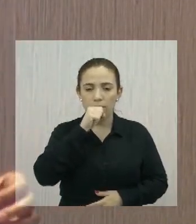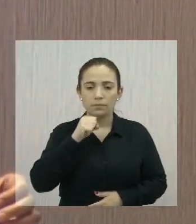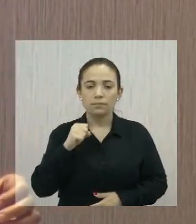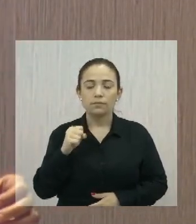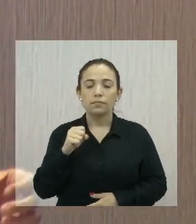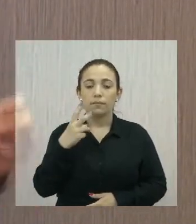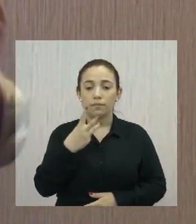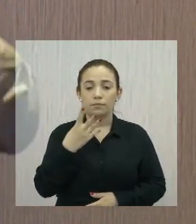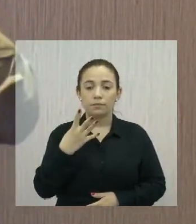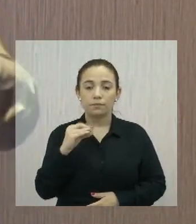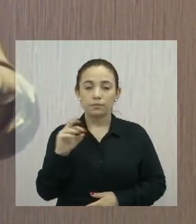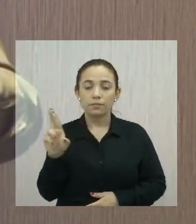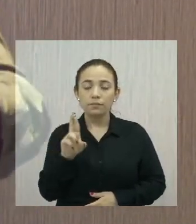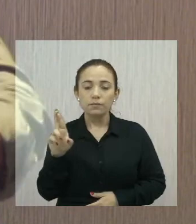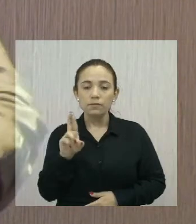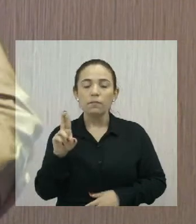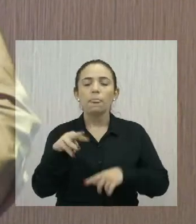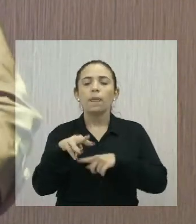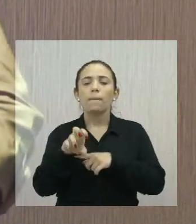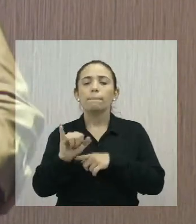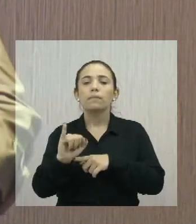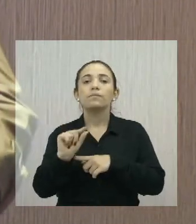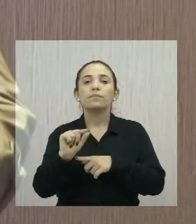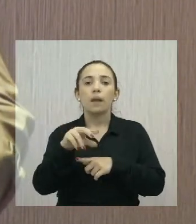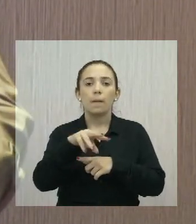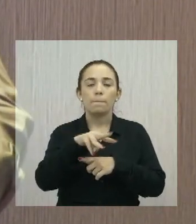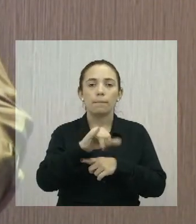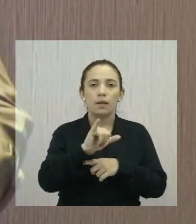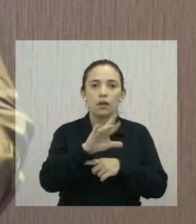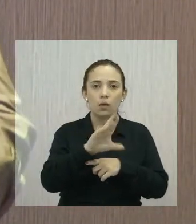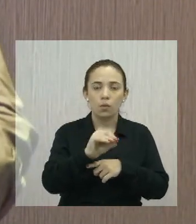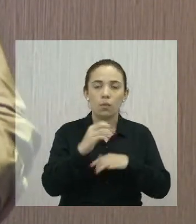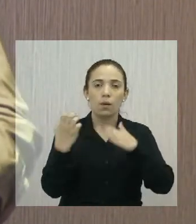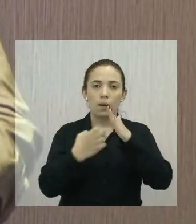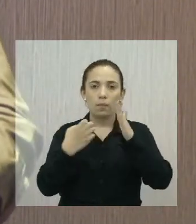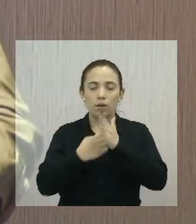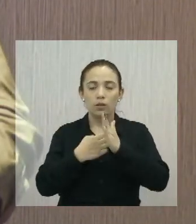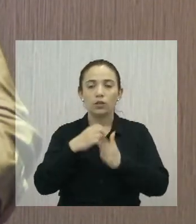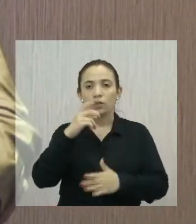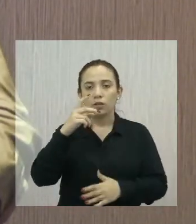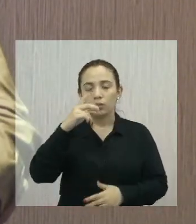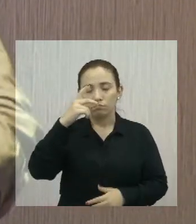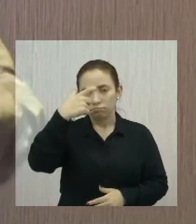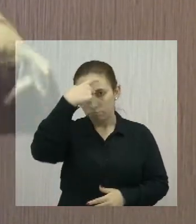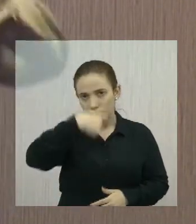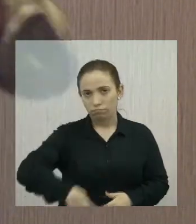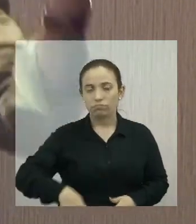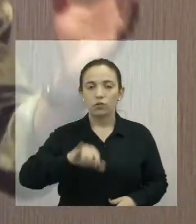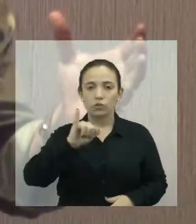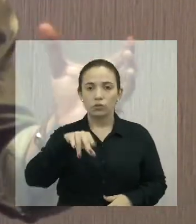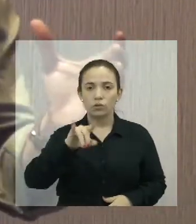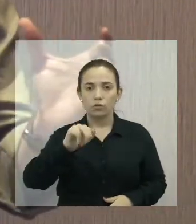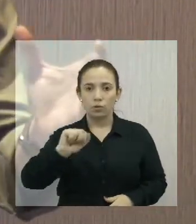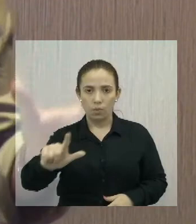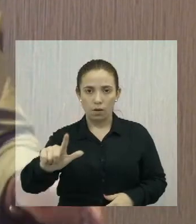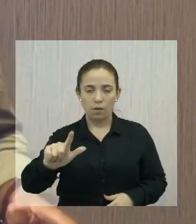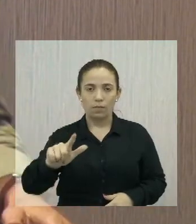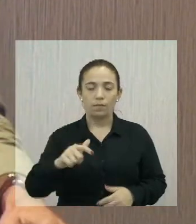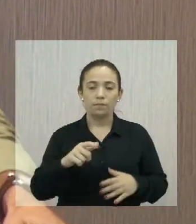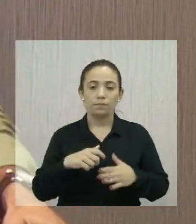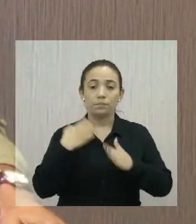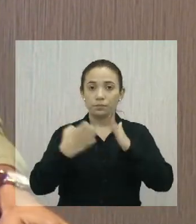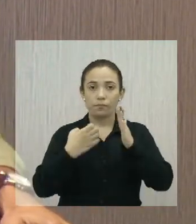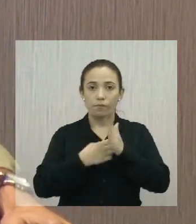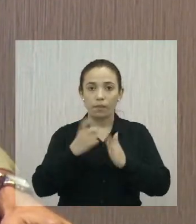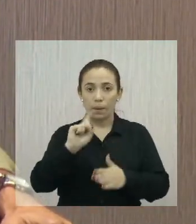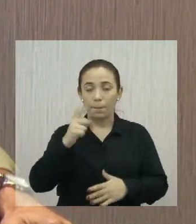340. Quem é o MEI? É o microempreendedor individual, não é a pequena empresa. É o menor do que a pequena empresa. Para